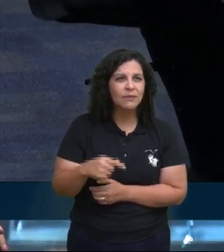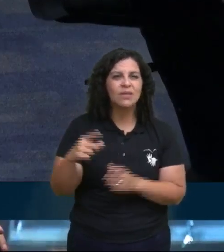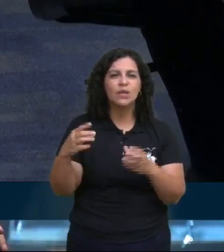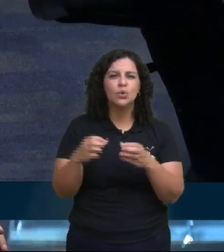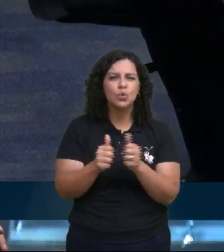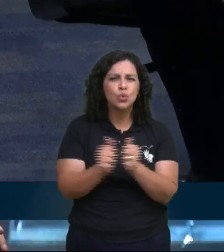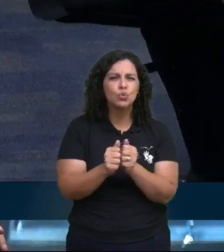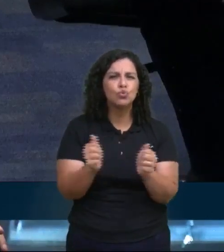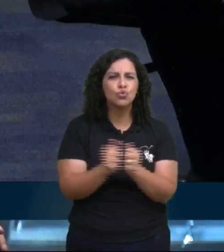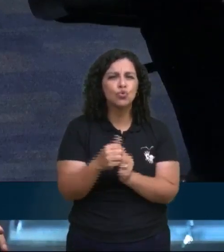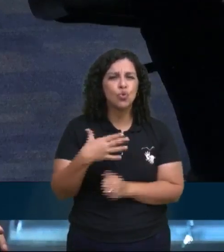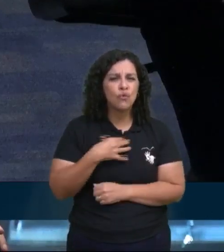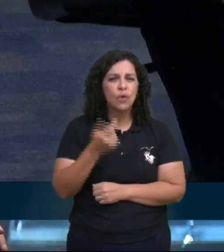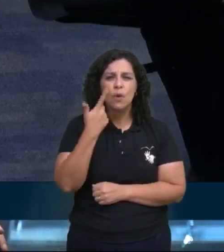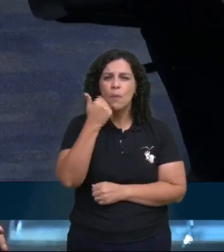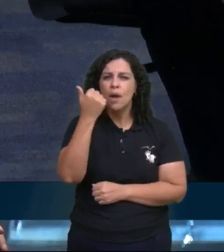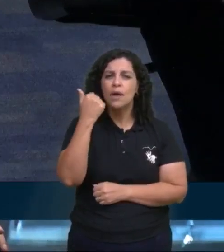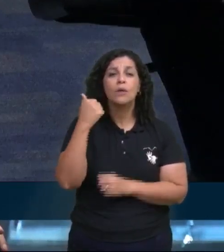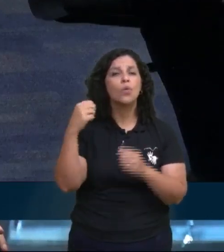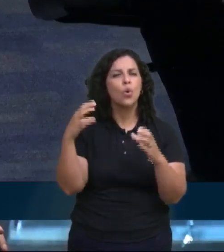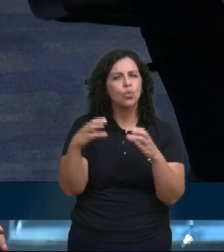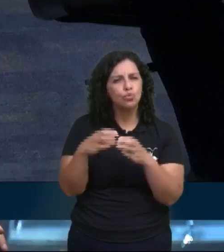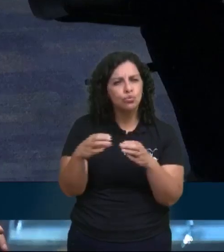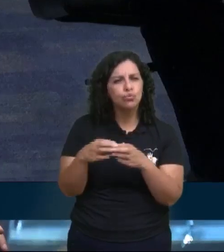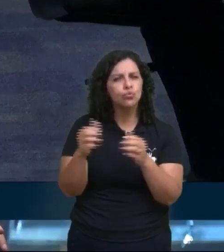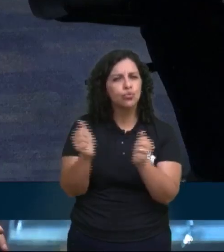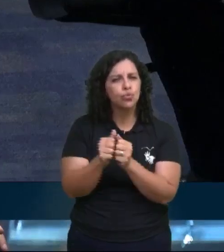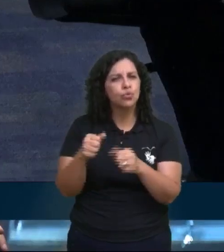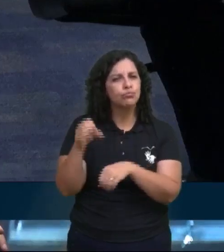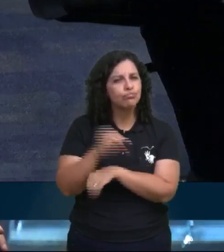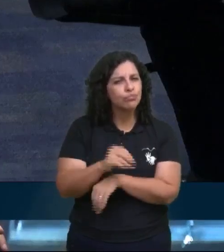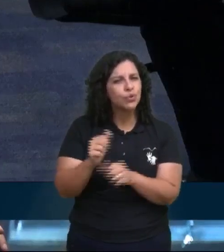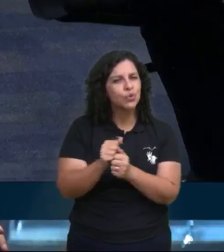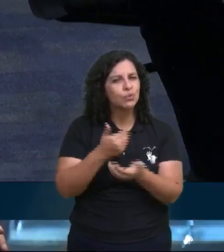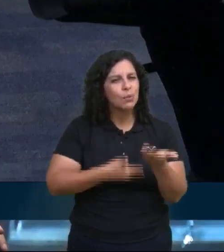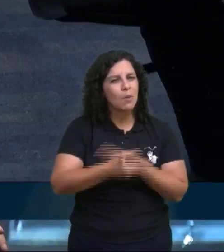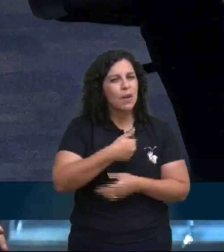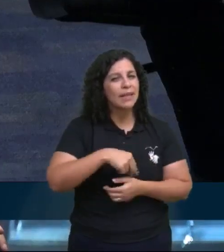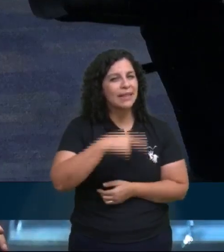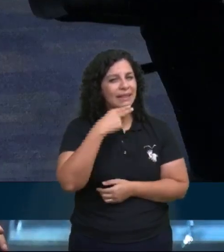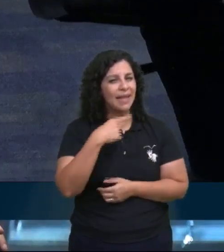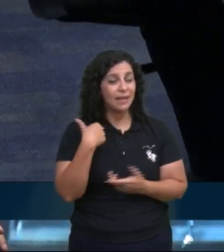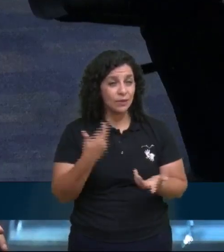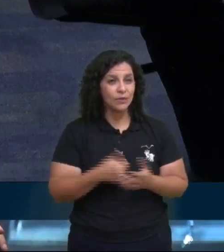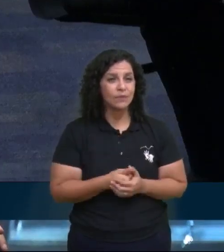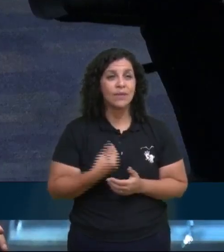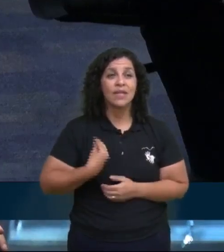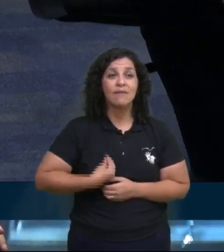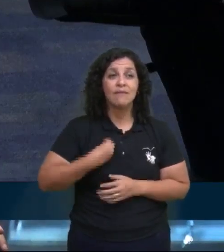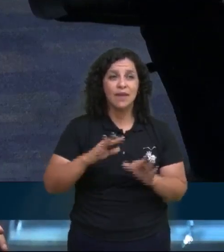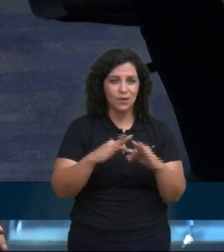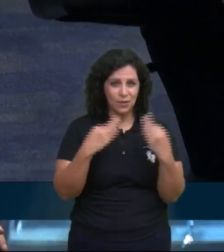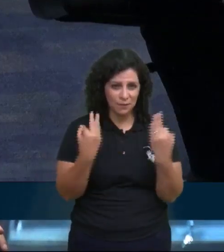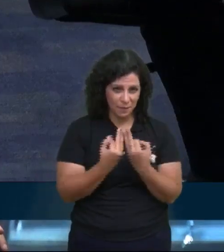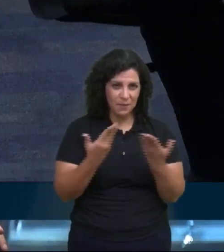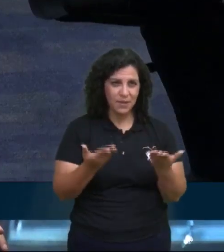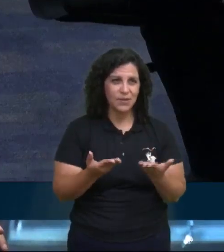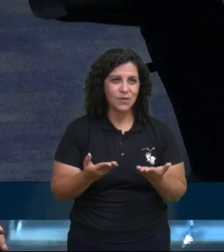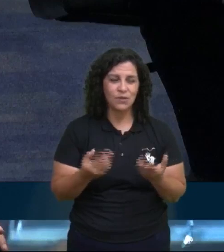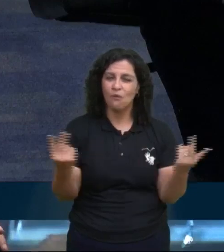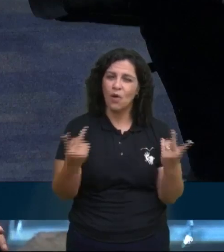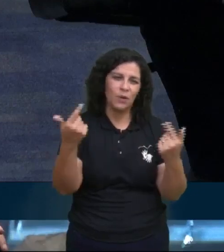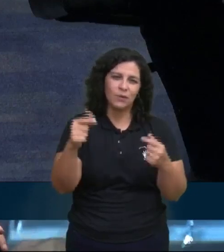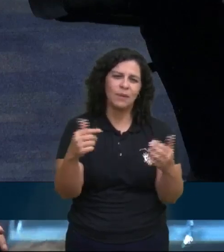seus filhos para que o seu pai possa continuar dando exemplo, participando e educando os seus netos, né, e vivendo em família. Isso, para mim, não tem